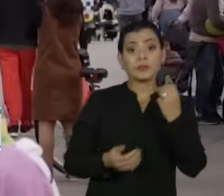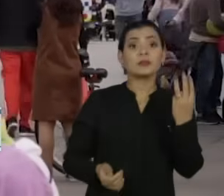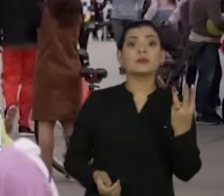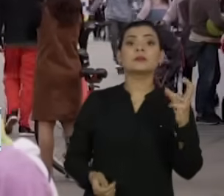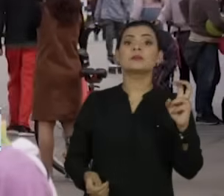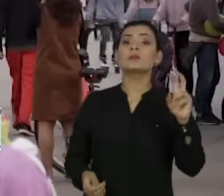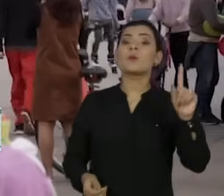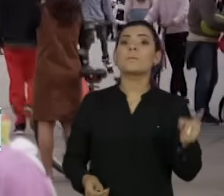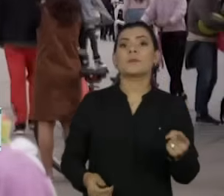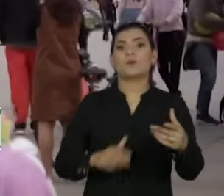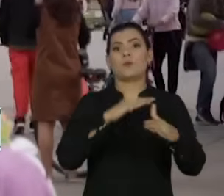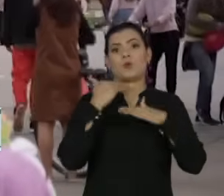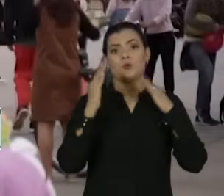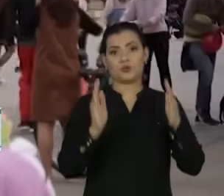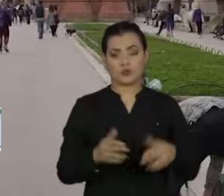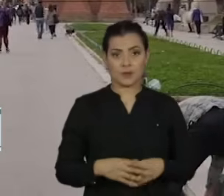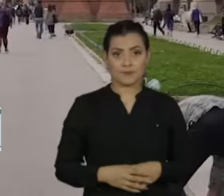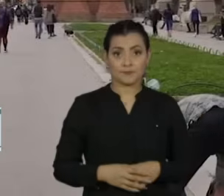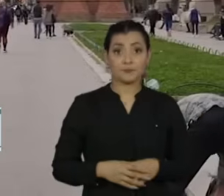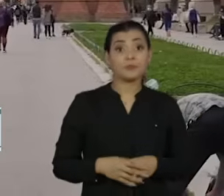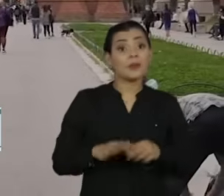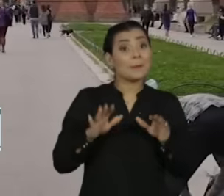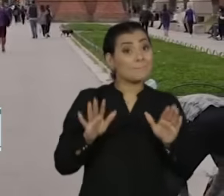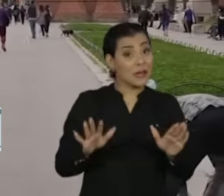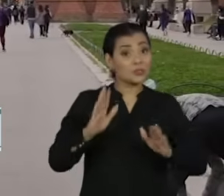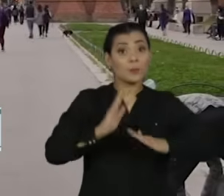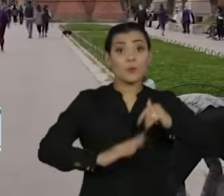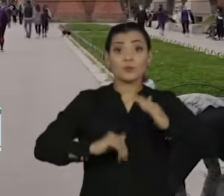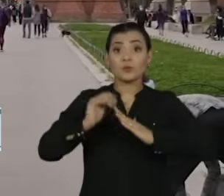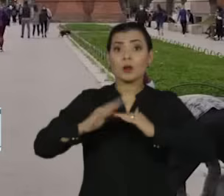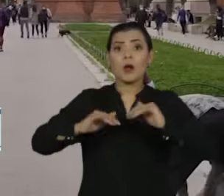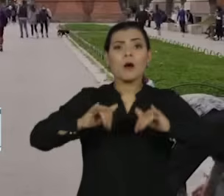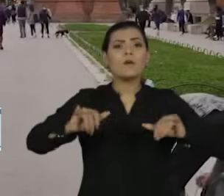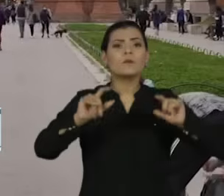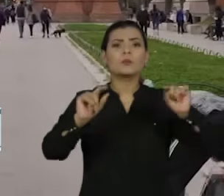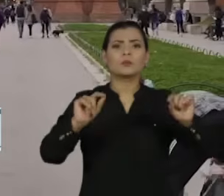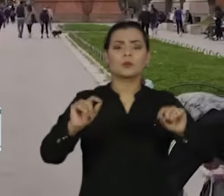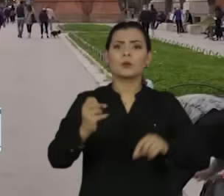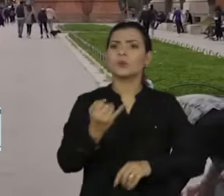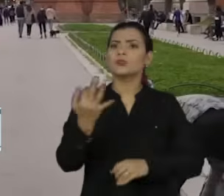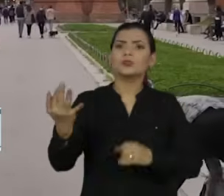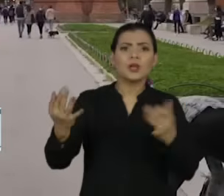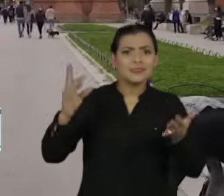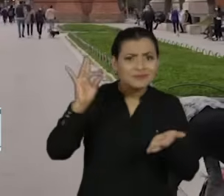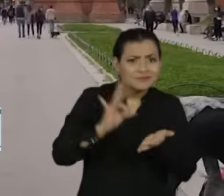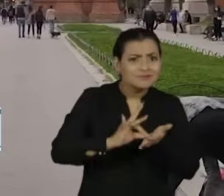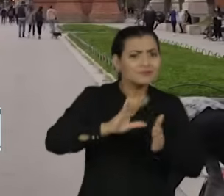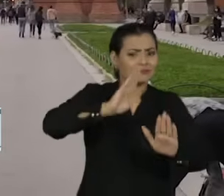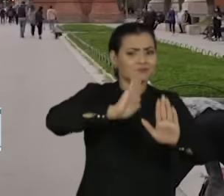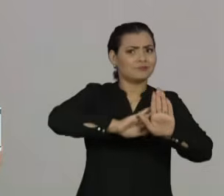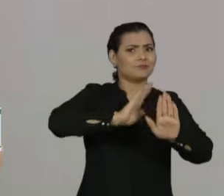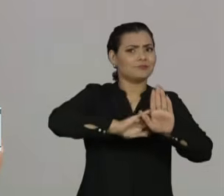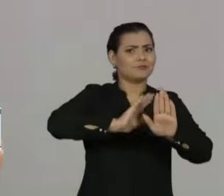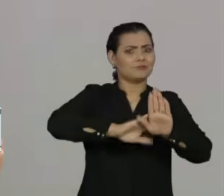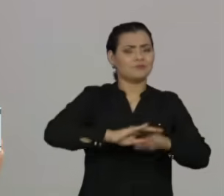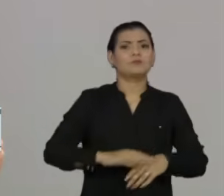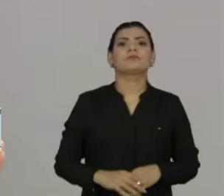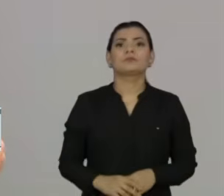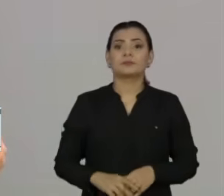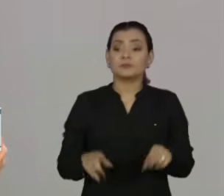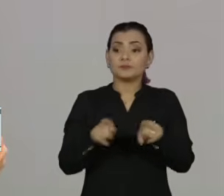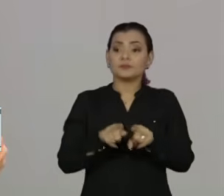35 mil mortos. Embora especialistas afirmem que os números reais podem ser muito maiores. O